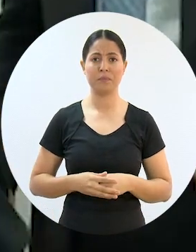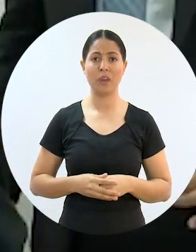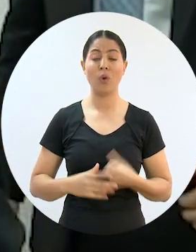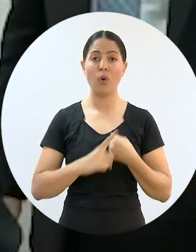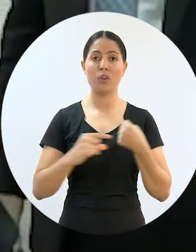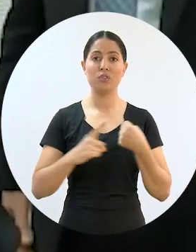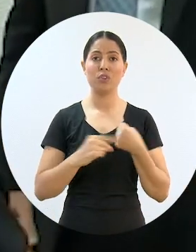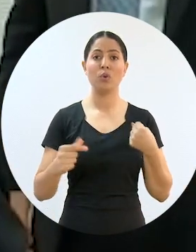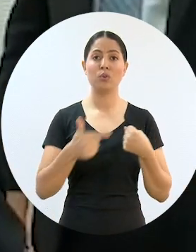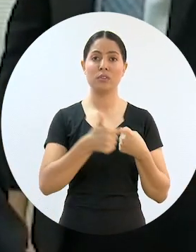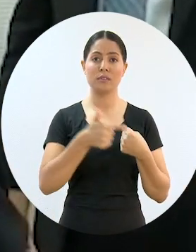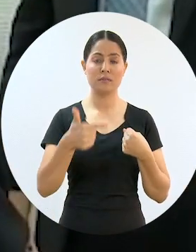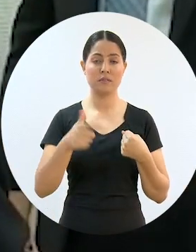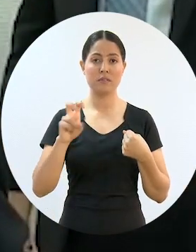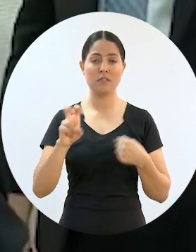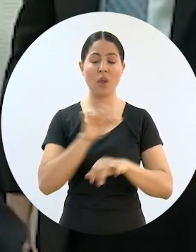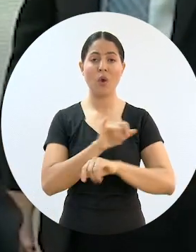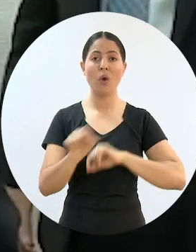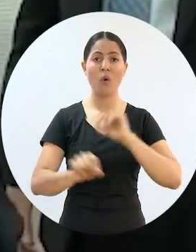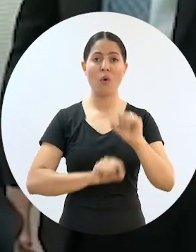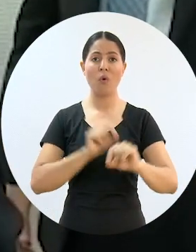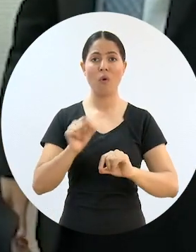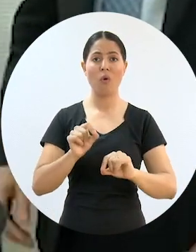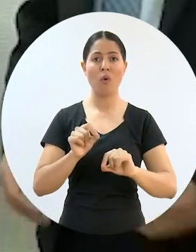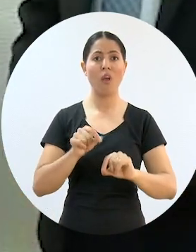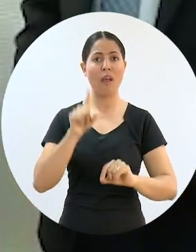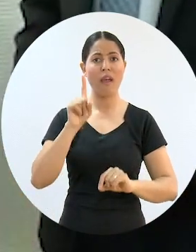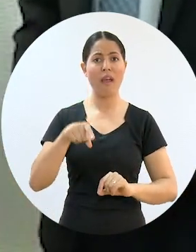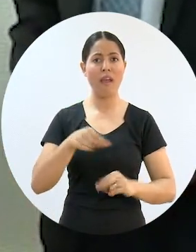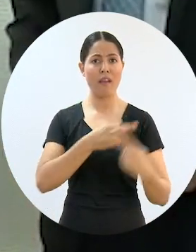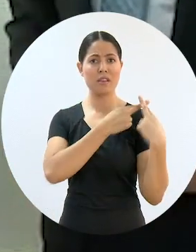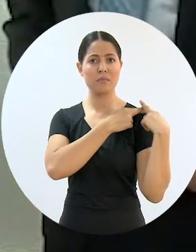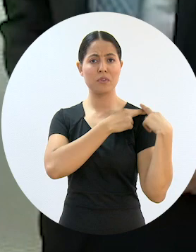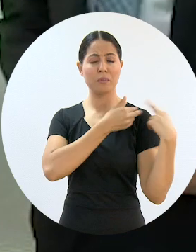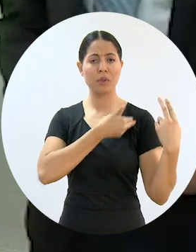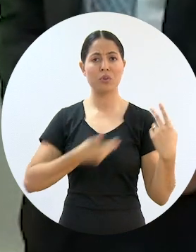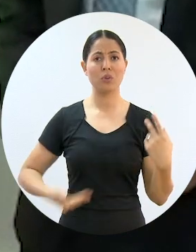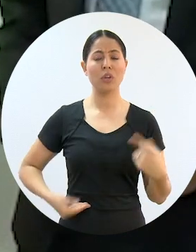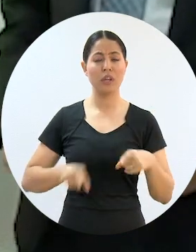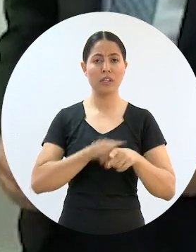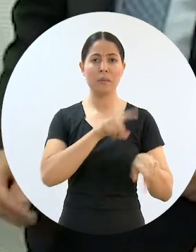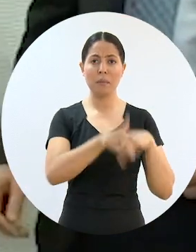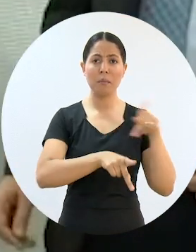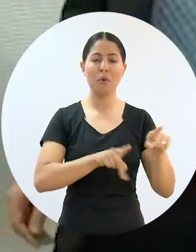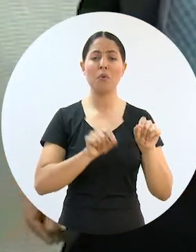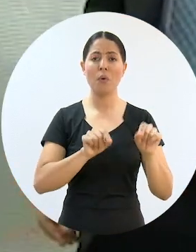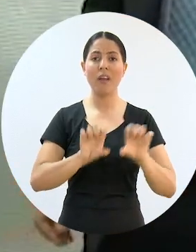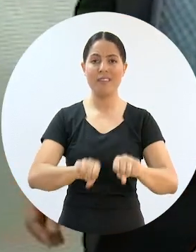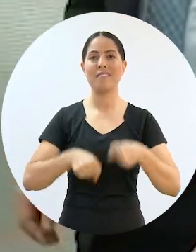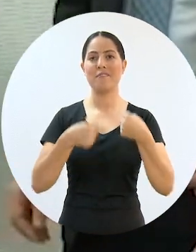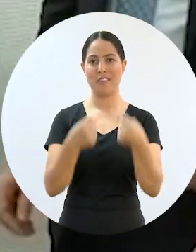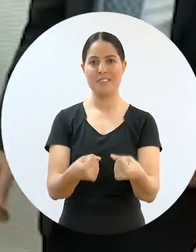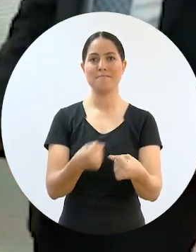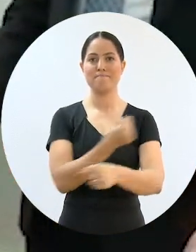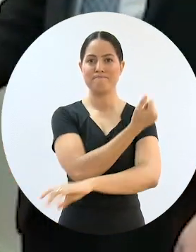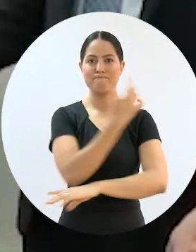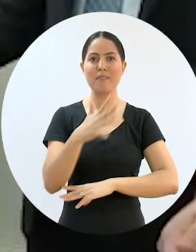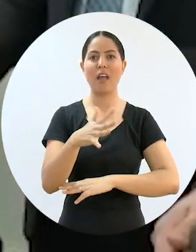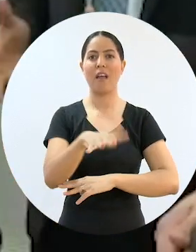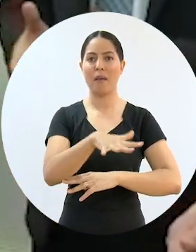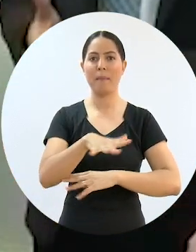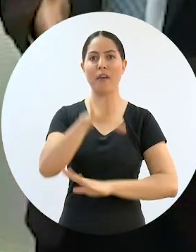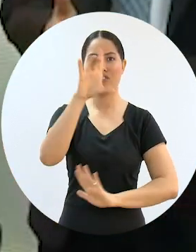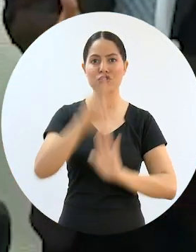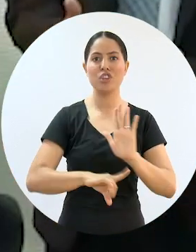O artigo 225 da Constituição Federal determina que incumbe ao poder público e à coletividade o dever de defender e